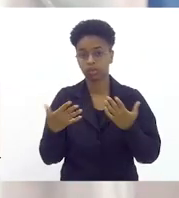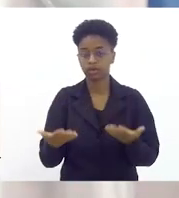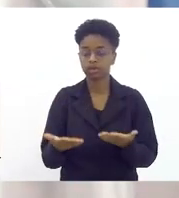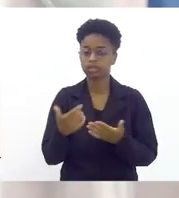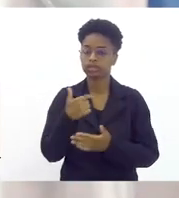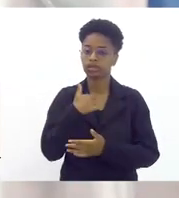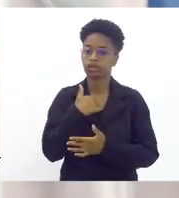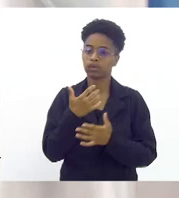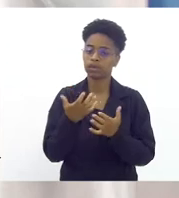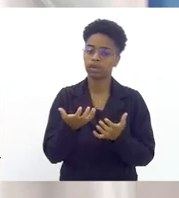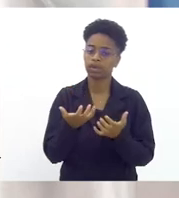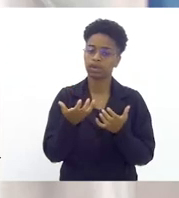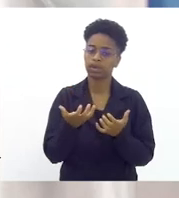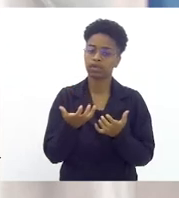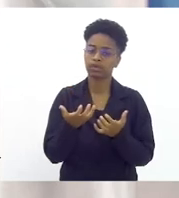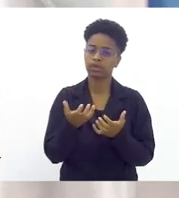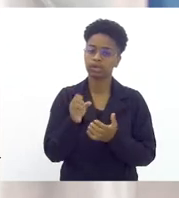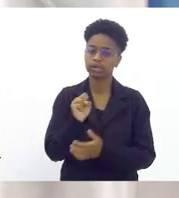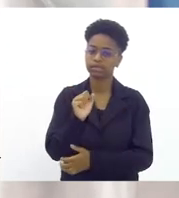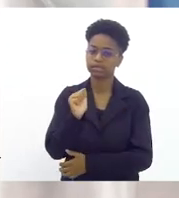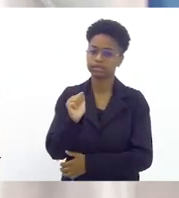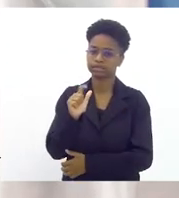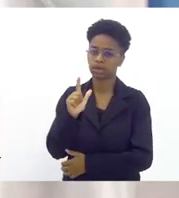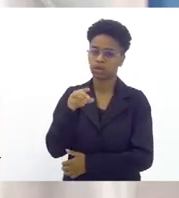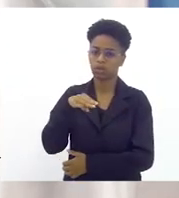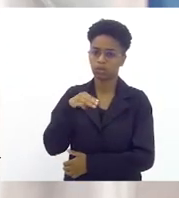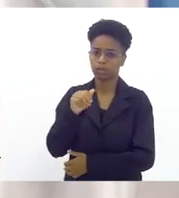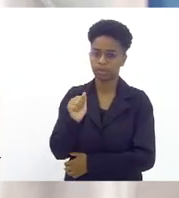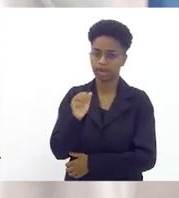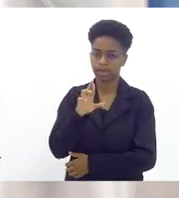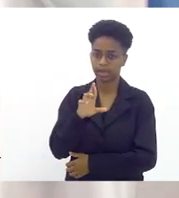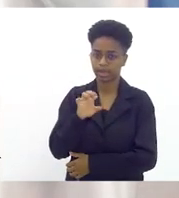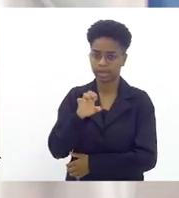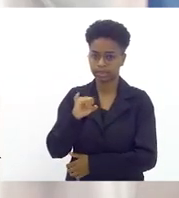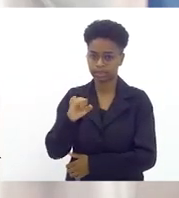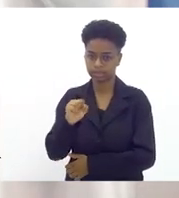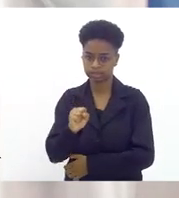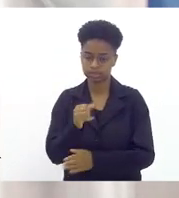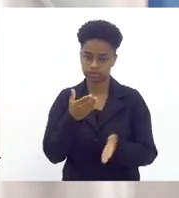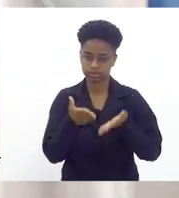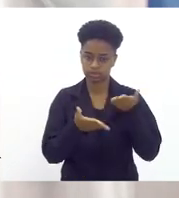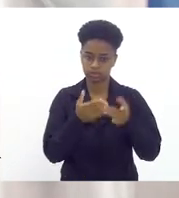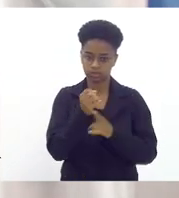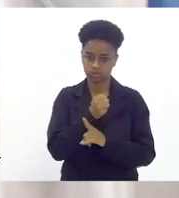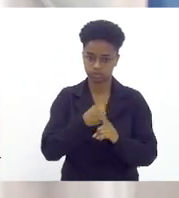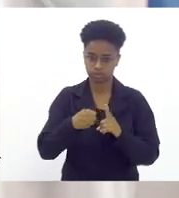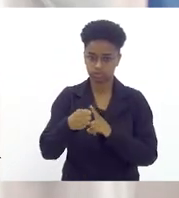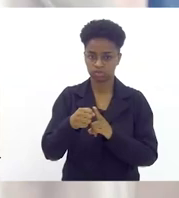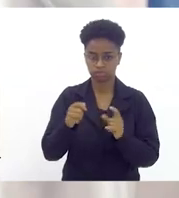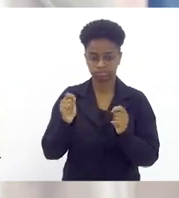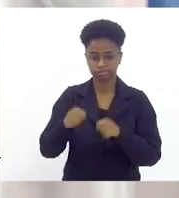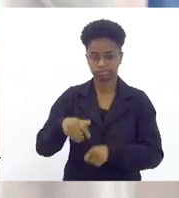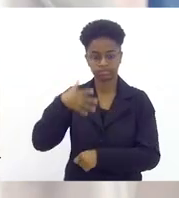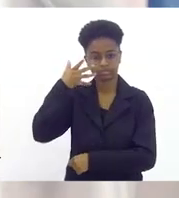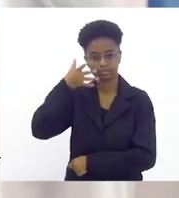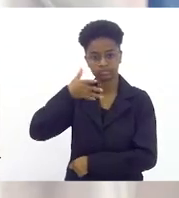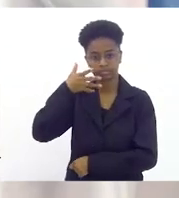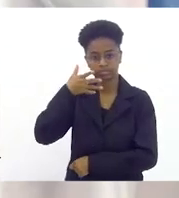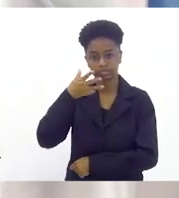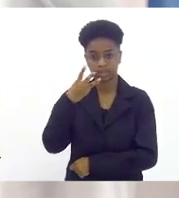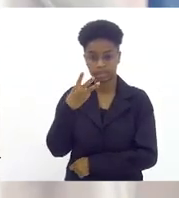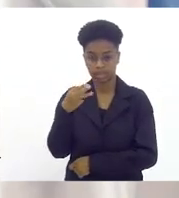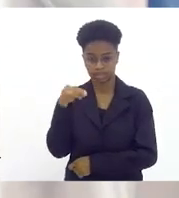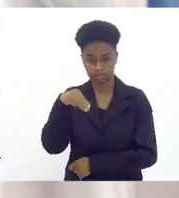que a Salma Reis, a assistente social, pudesse fazer uso da palavra por cerca